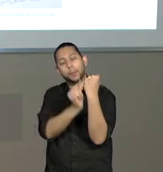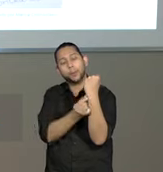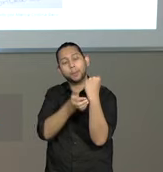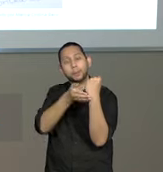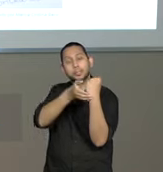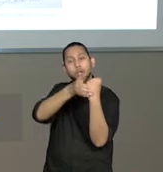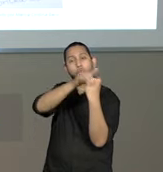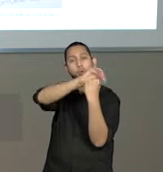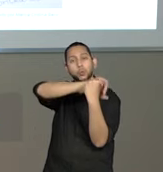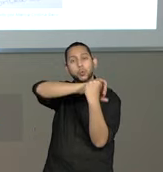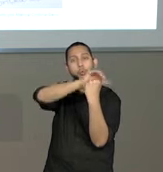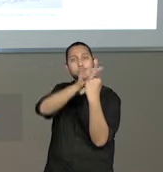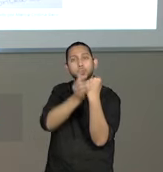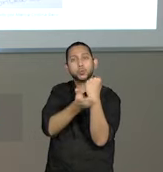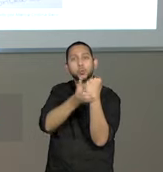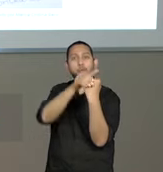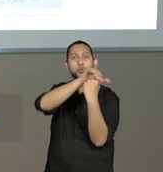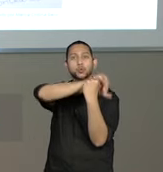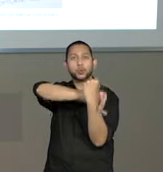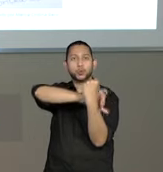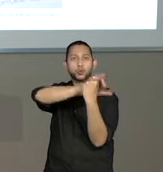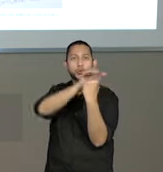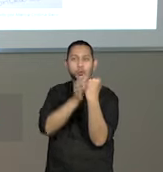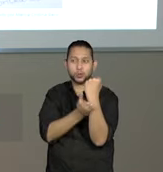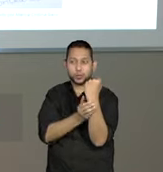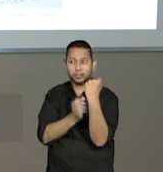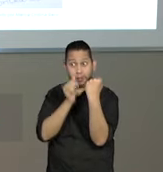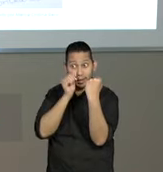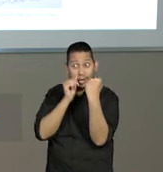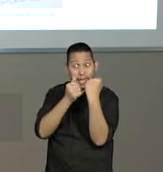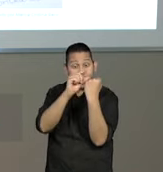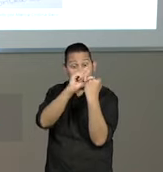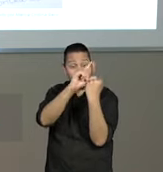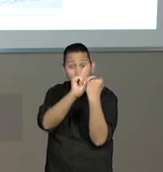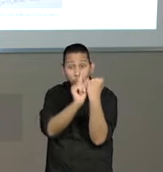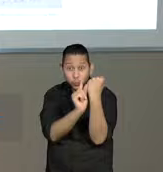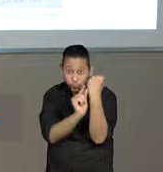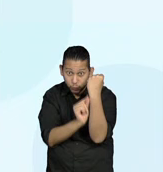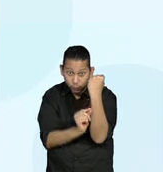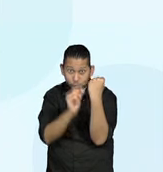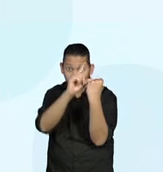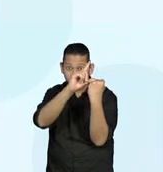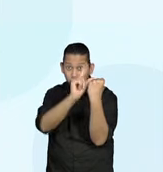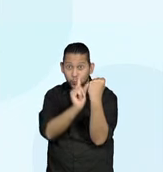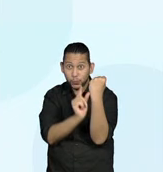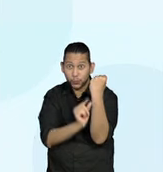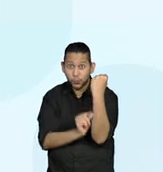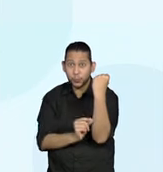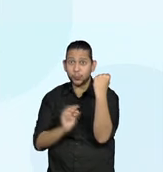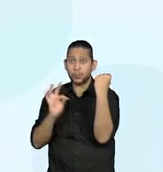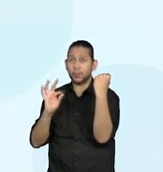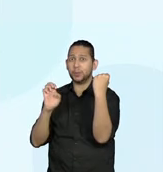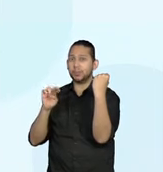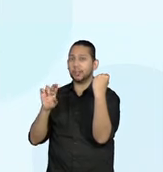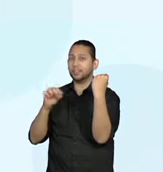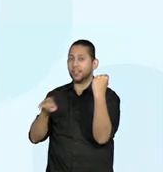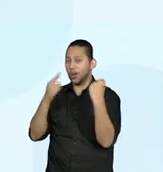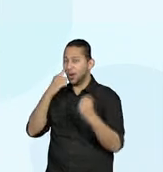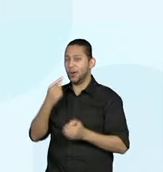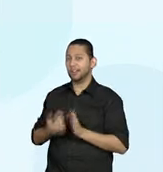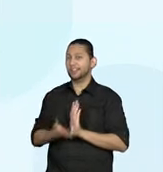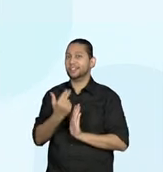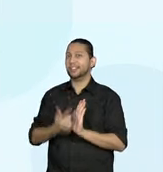cilíndrica, que é o tendão, tá? O tendão faz com que o músculo possa